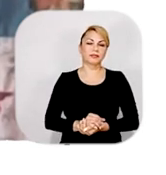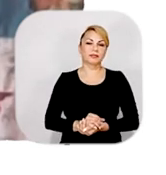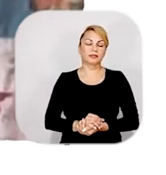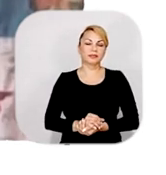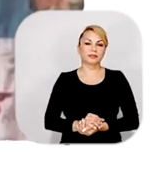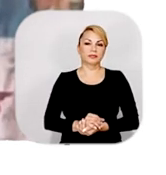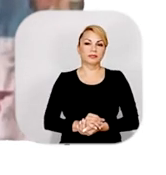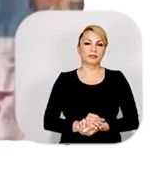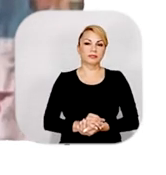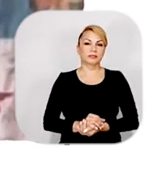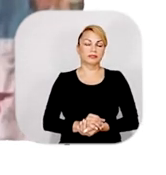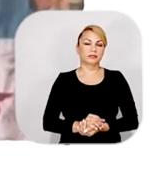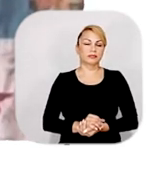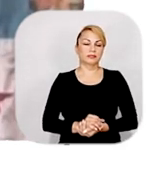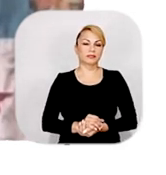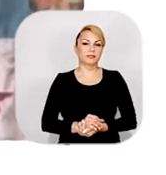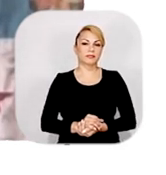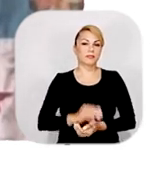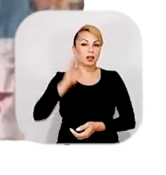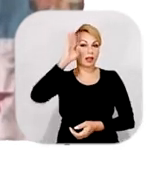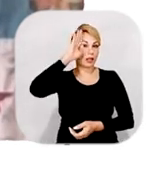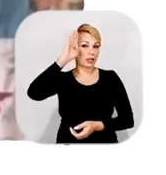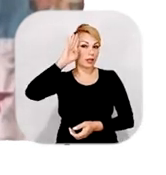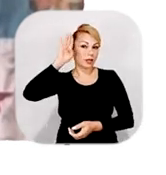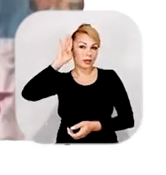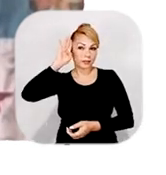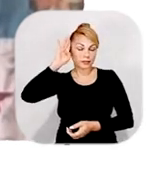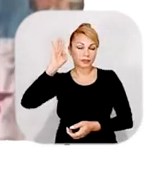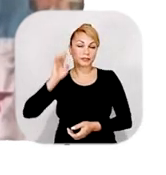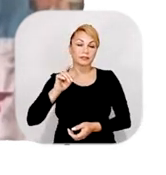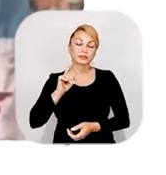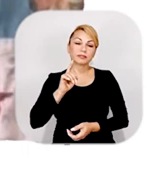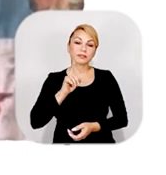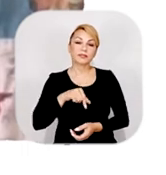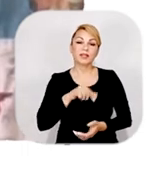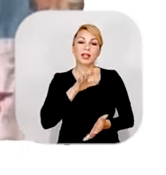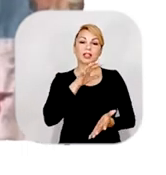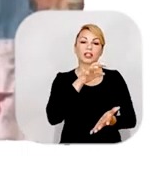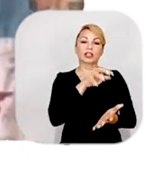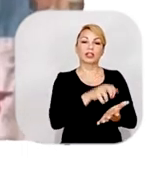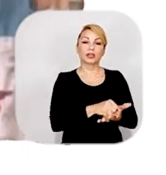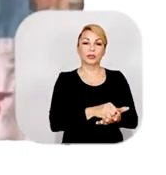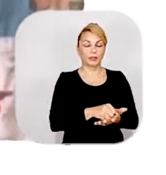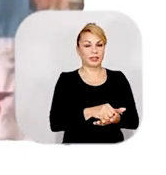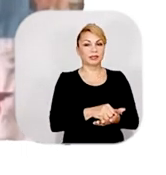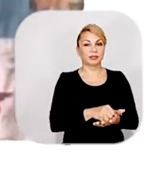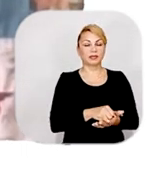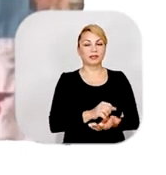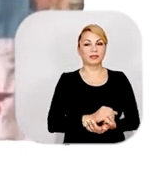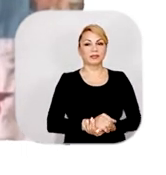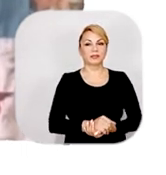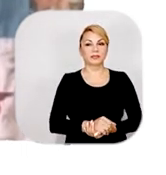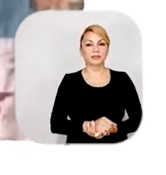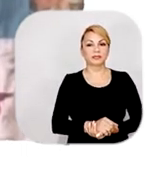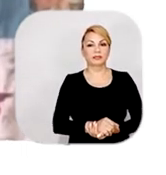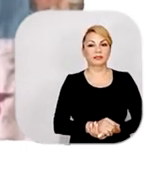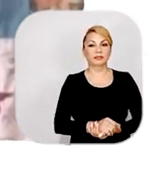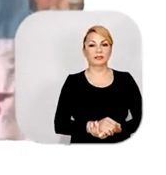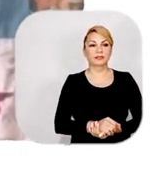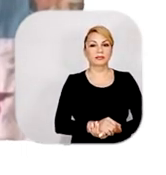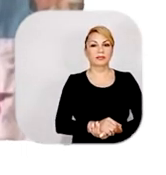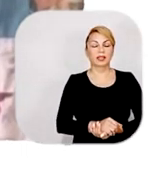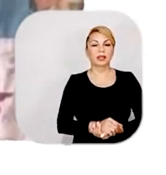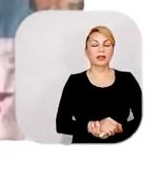para os acadêmicos é documentação. Documentação. Uma das